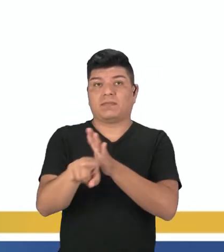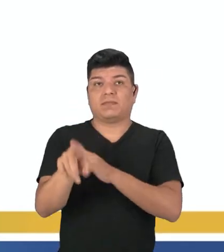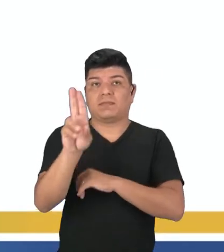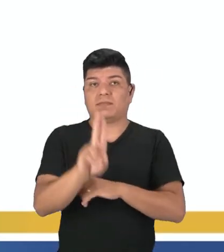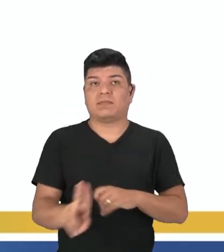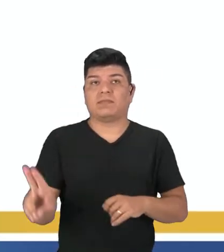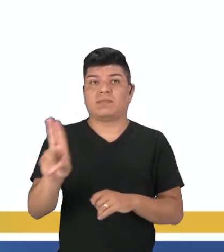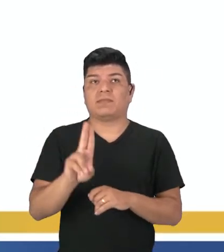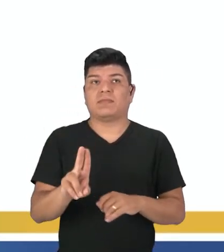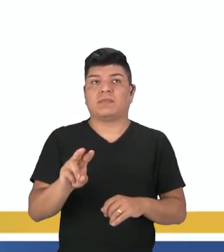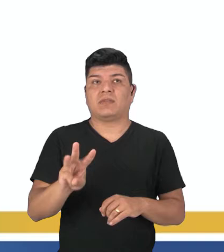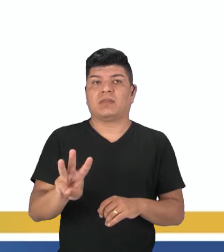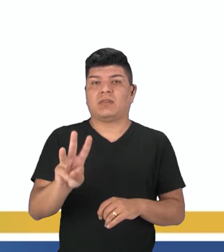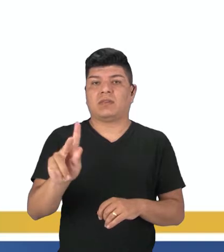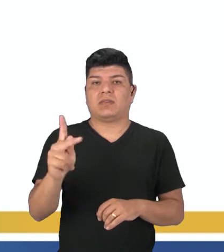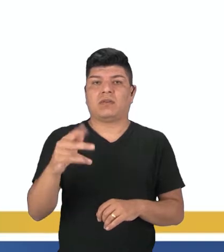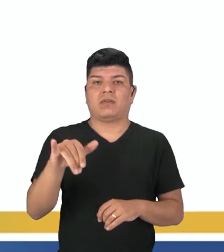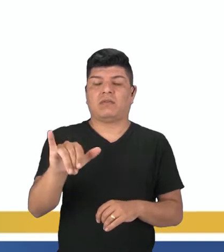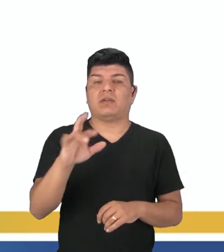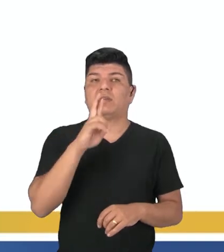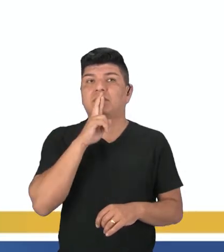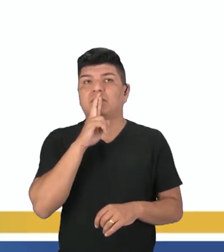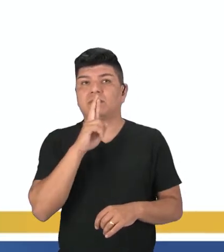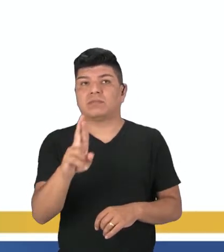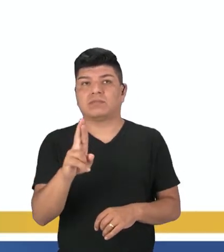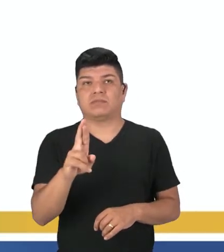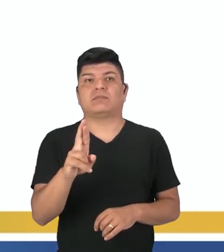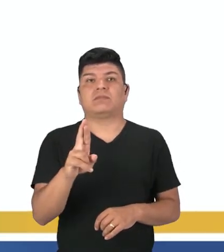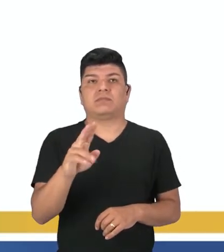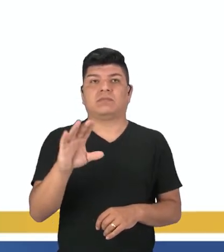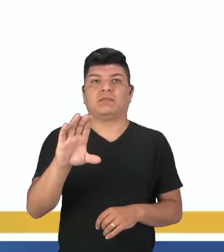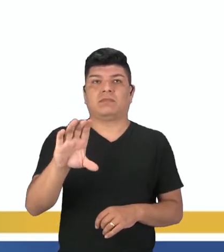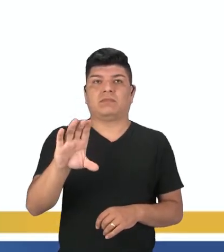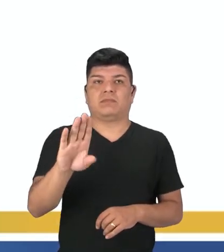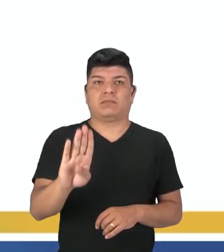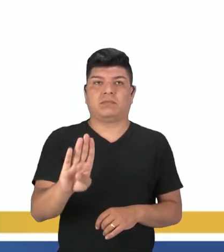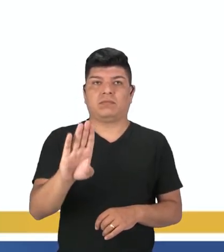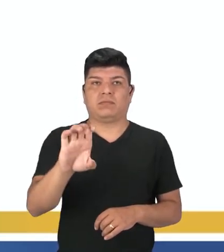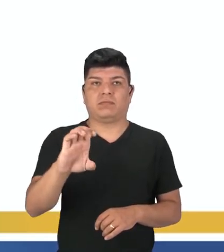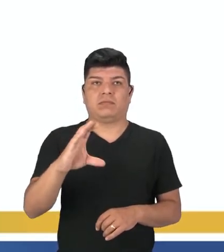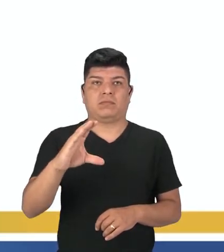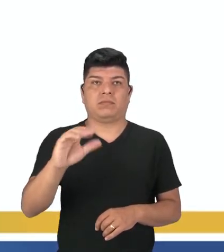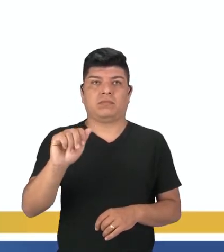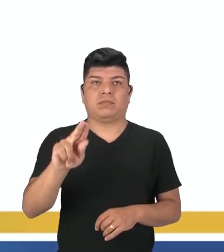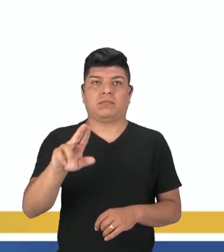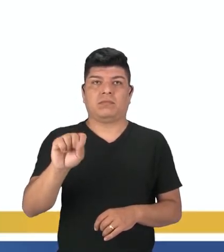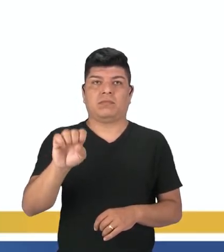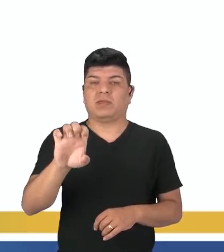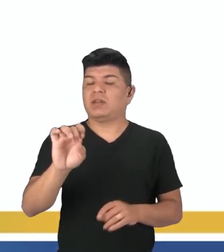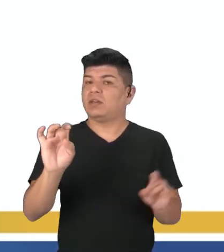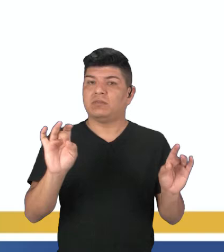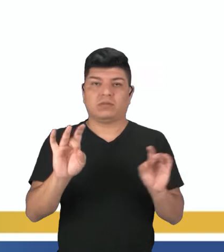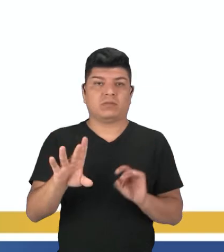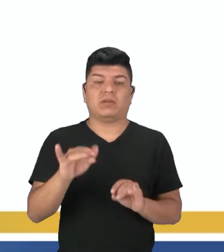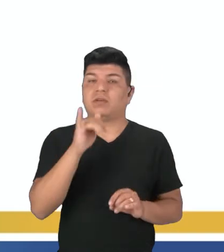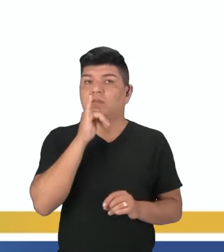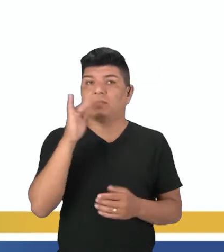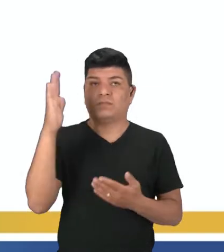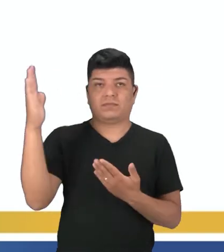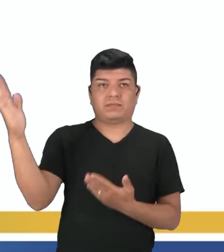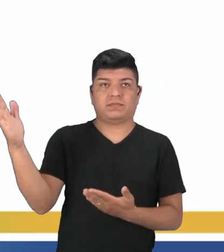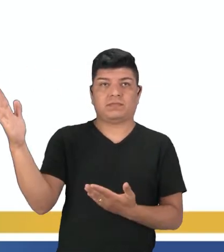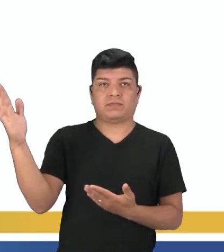nós usamos o why. Por quê? E para responder, nós usamos o because. E acabou, é só isso mesmo. Olha o